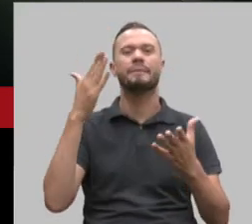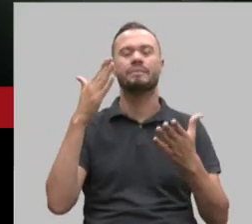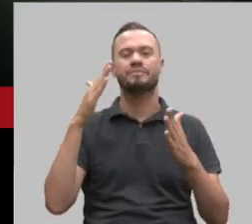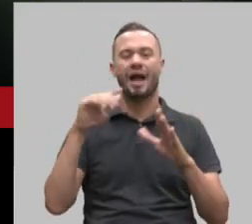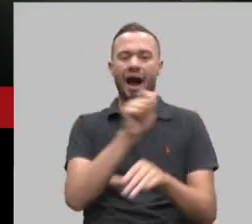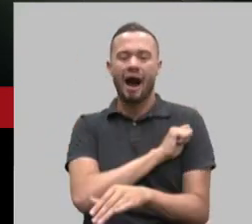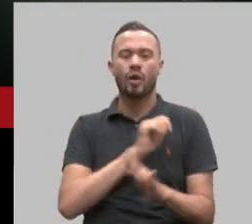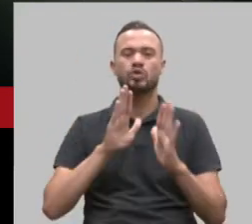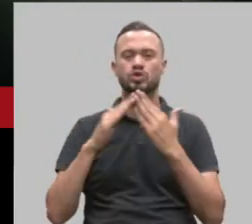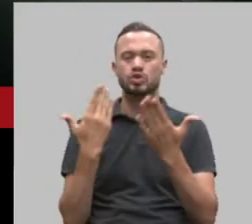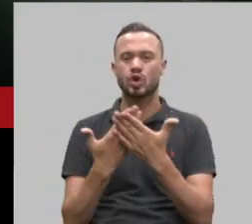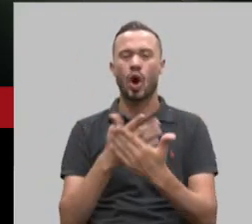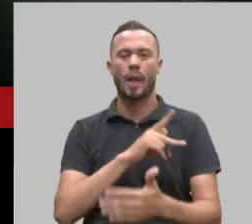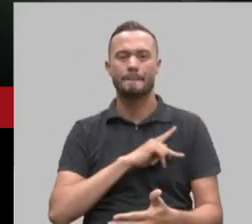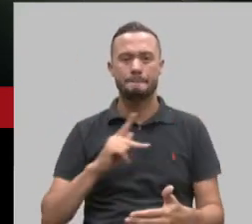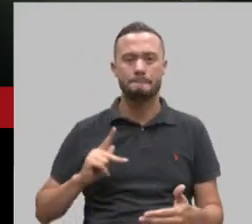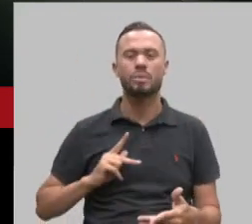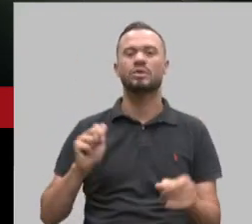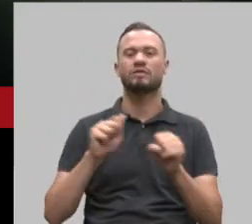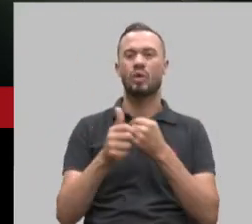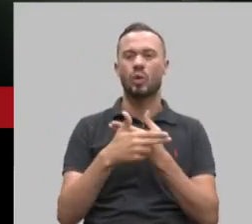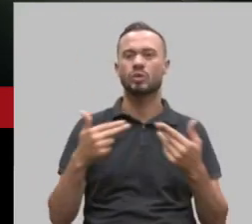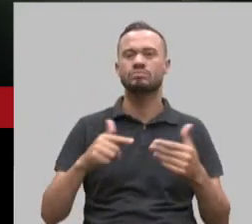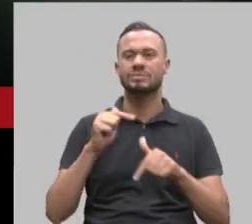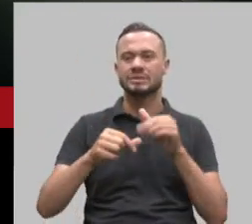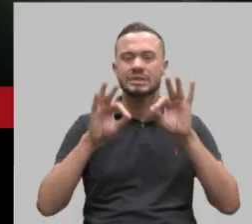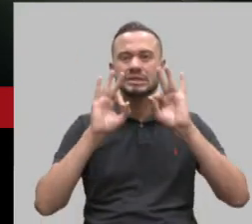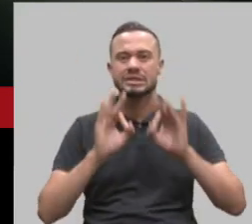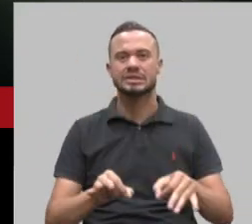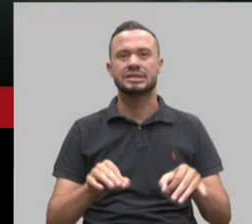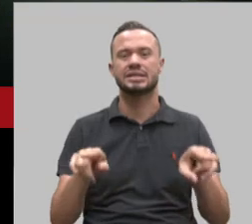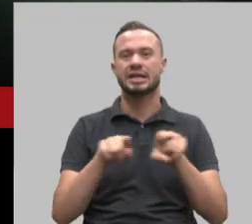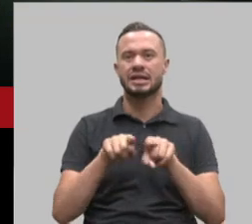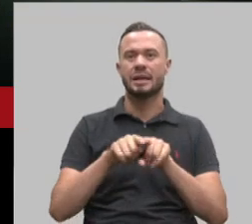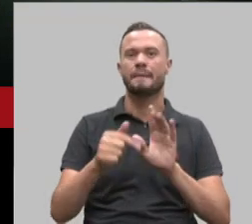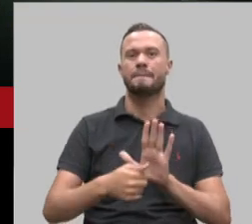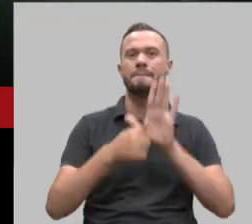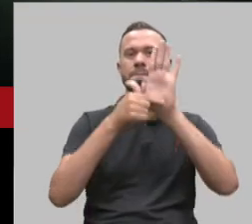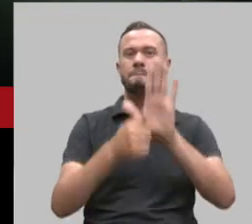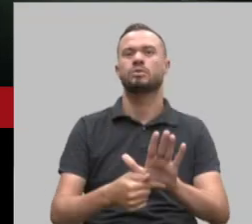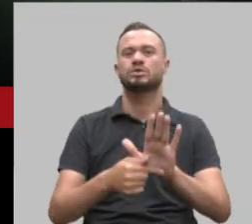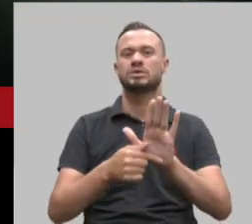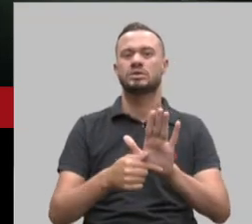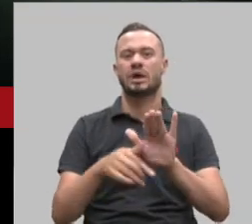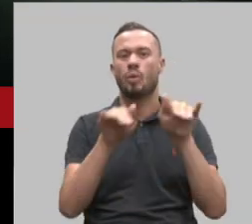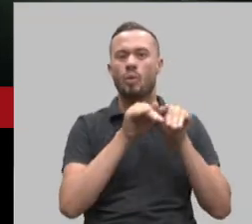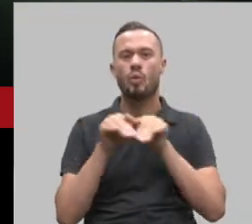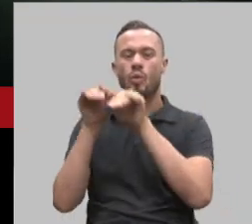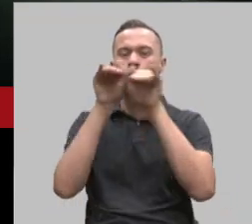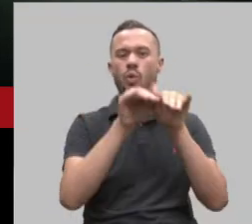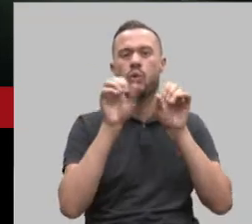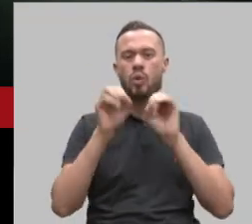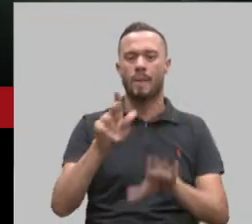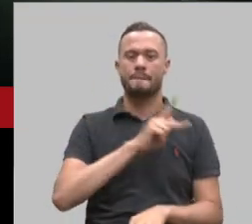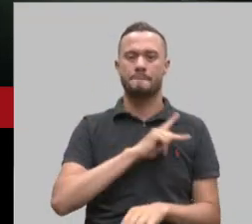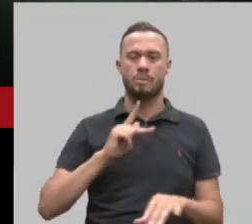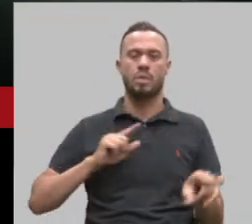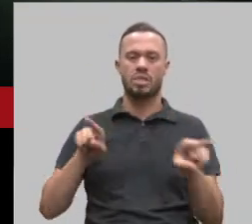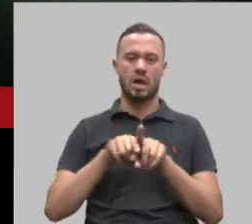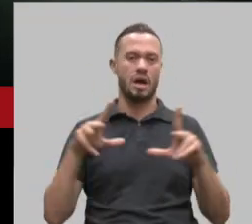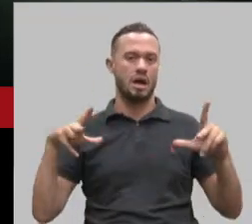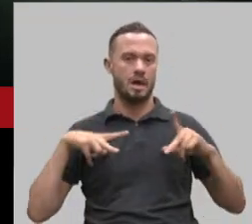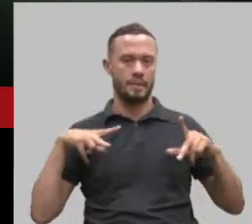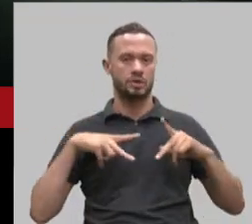as provas com eficiência de Equidade entre as instituições de ensinos públicos e privadas